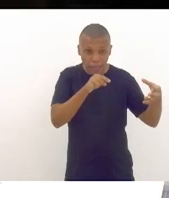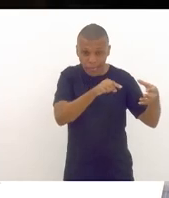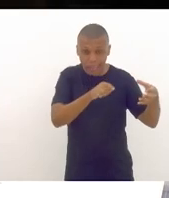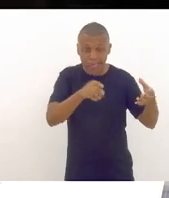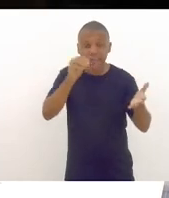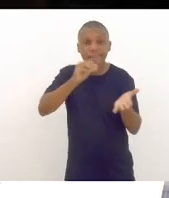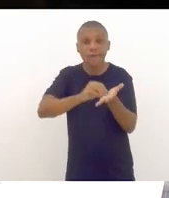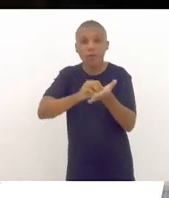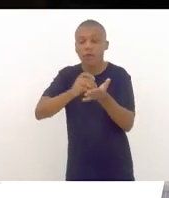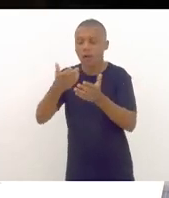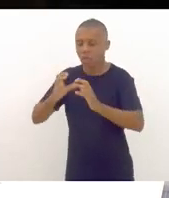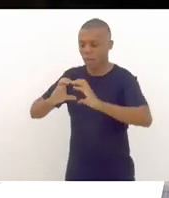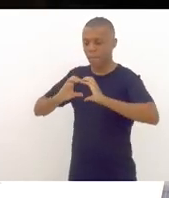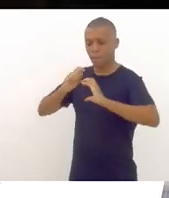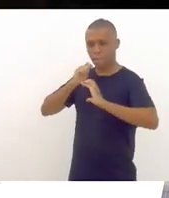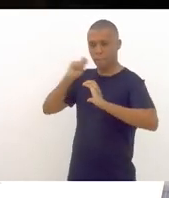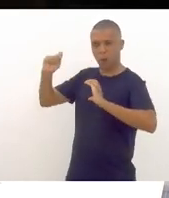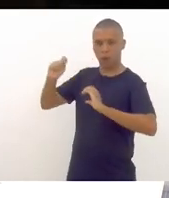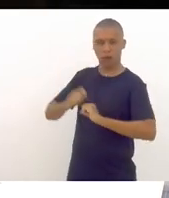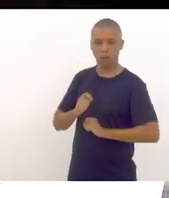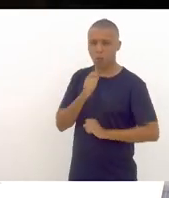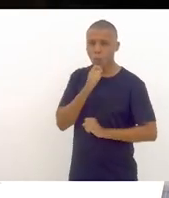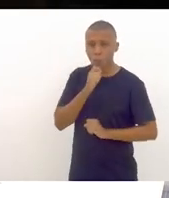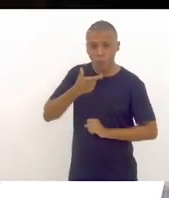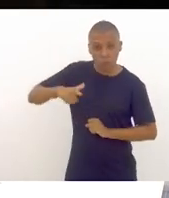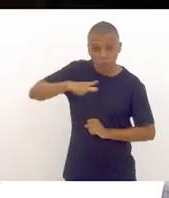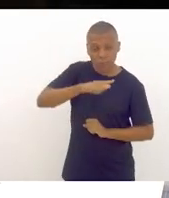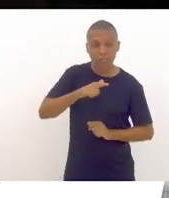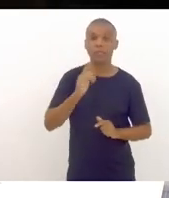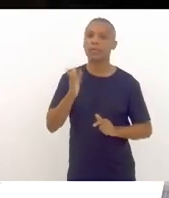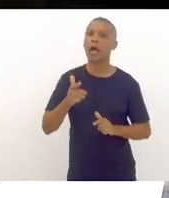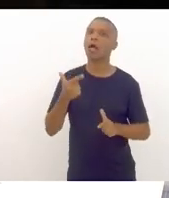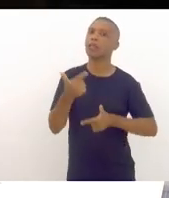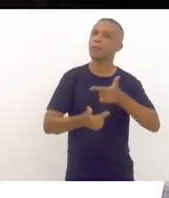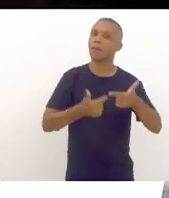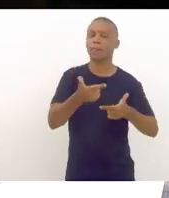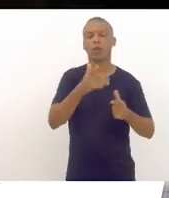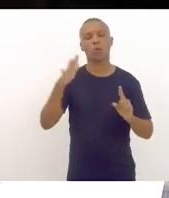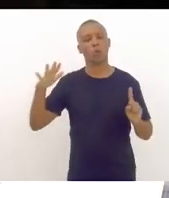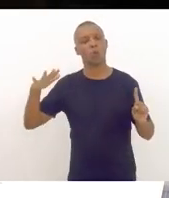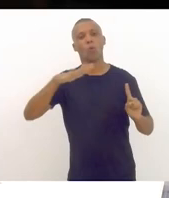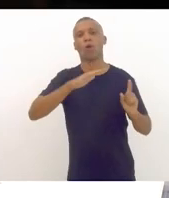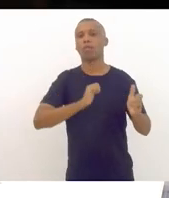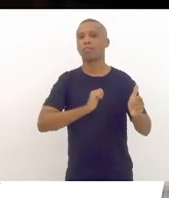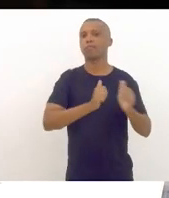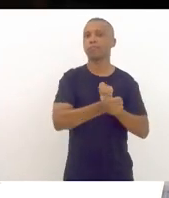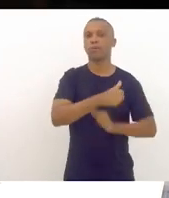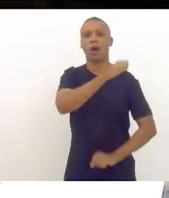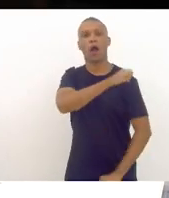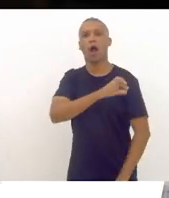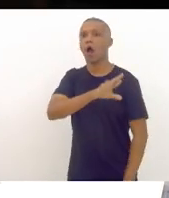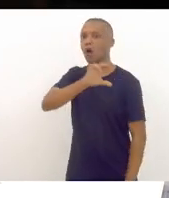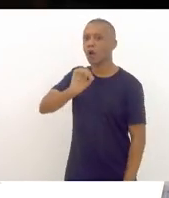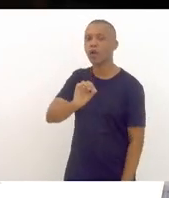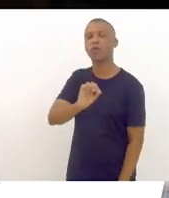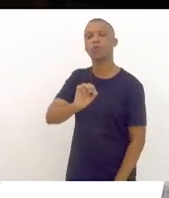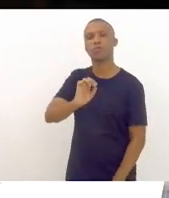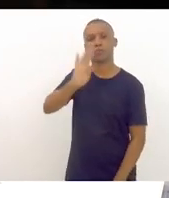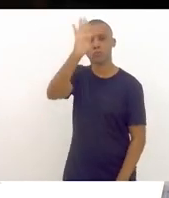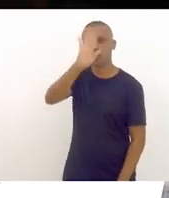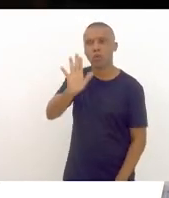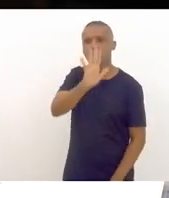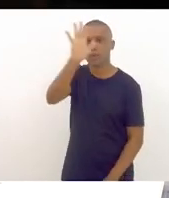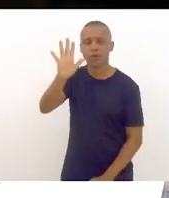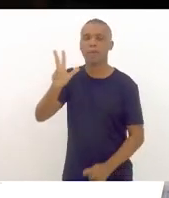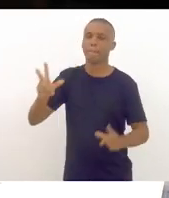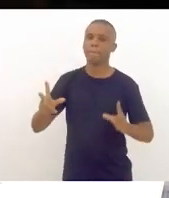medalhas Tiradentes. Ele que já, pela sua vida esportiva, pelo destaque que deu ao estado do Rio de Janeiro e ao nosso país, já merecia essa